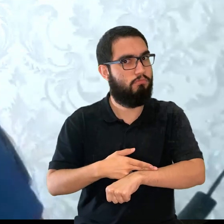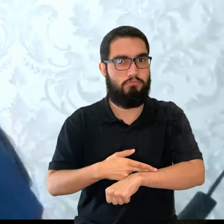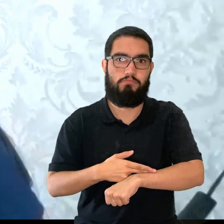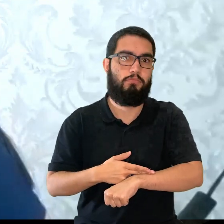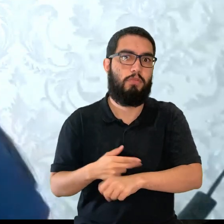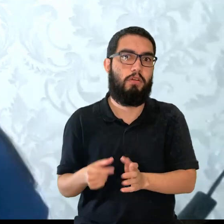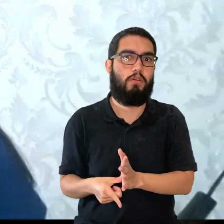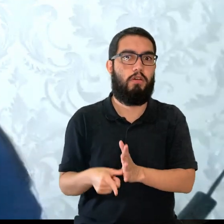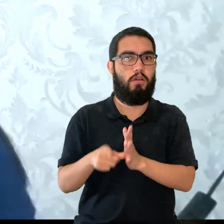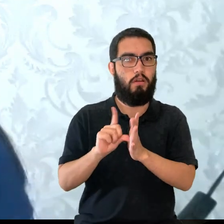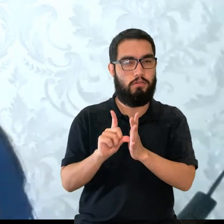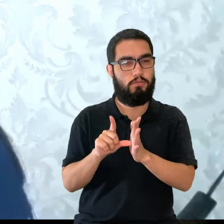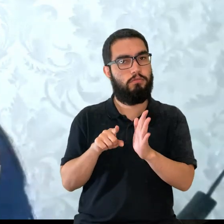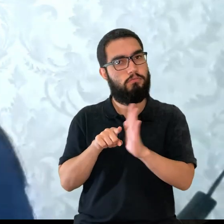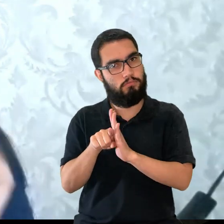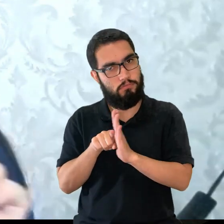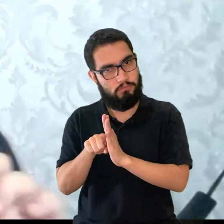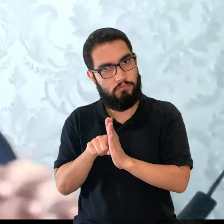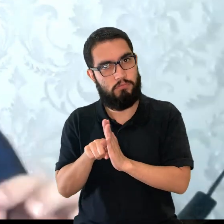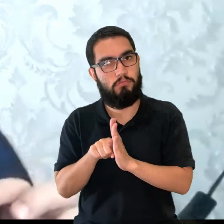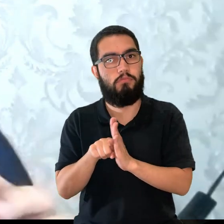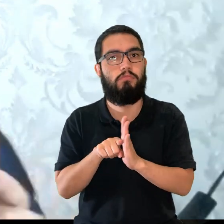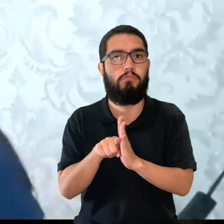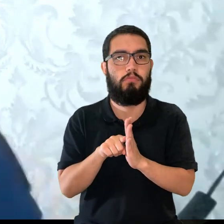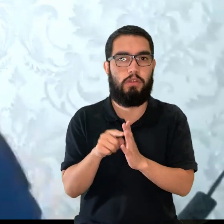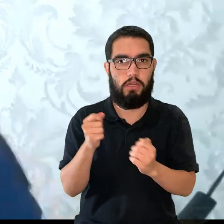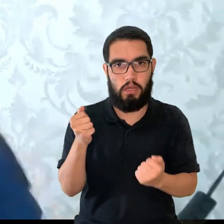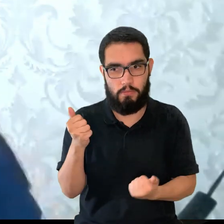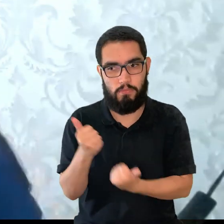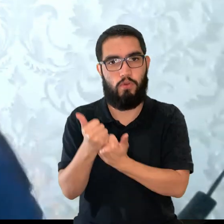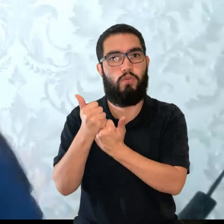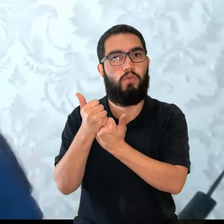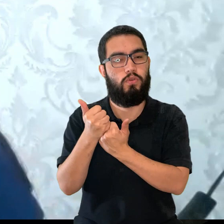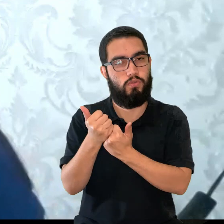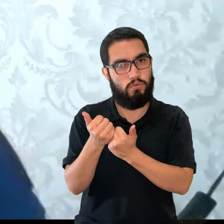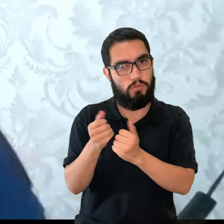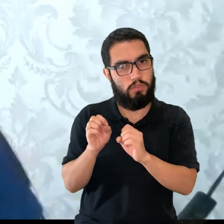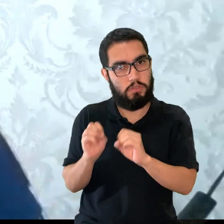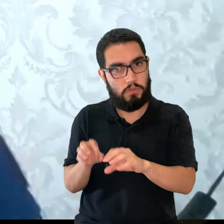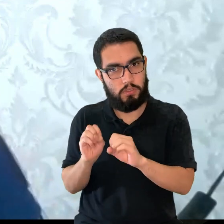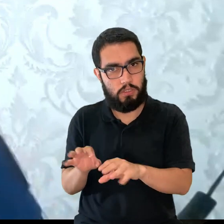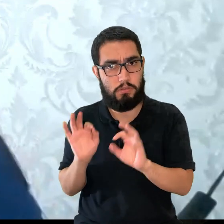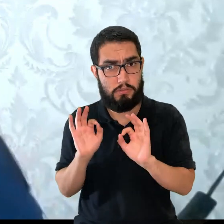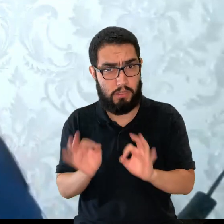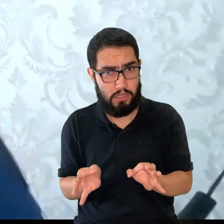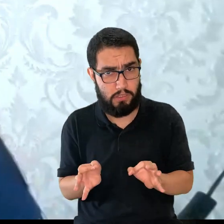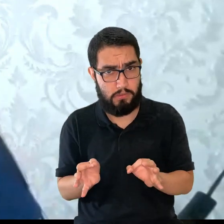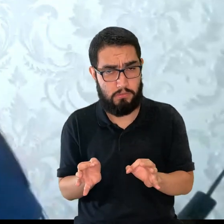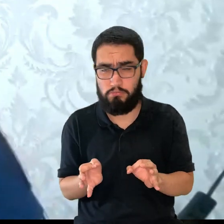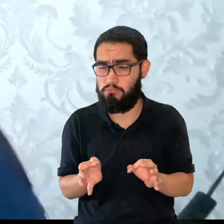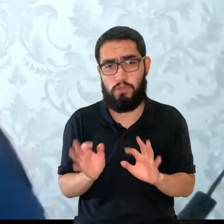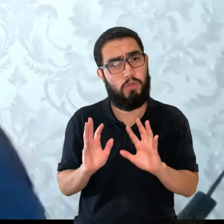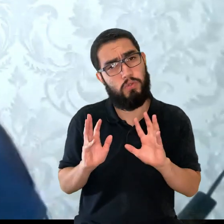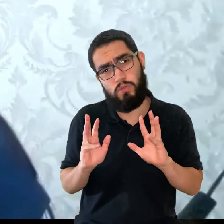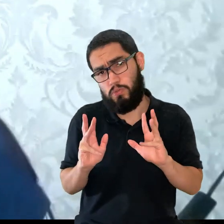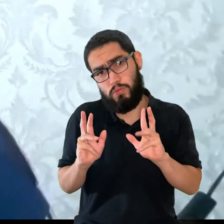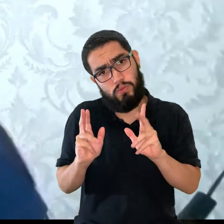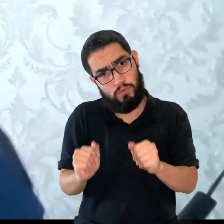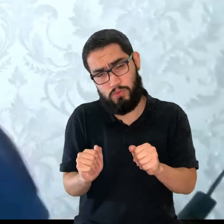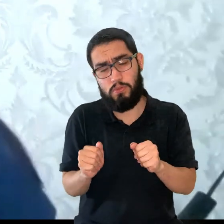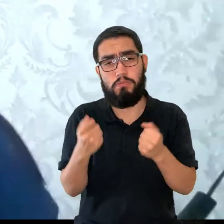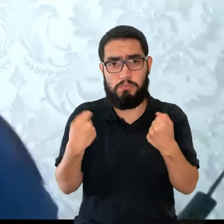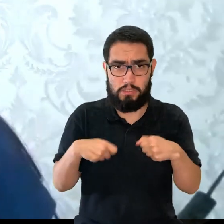antes disso ele passou por várias pequenas cirurgias com apoio, com instrução, certo? Então, toda